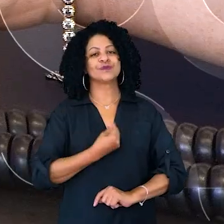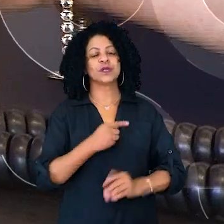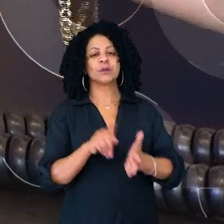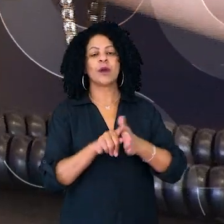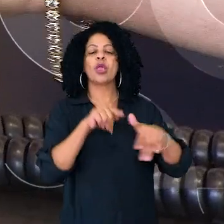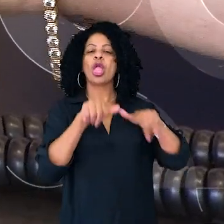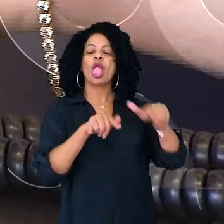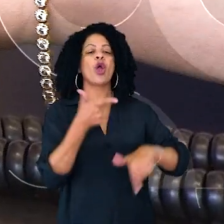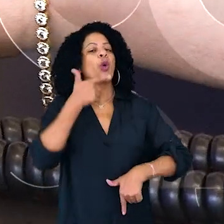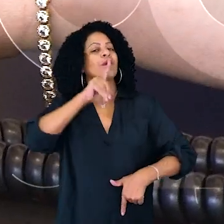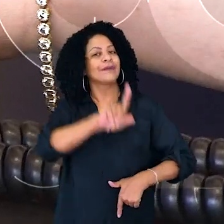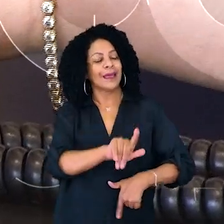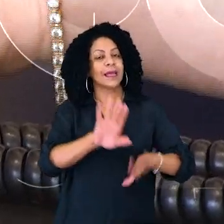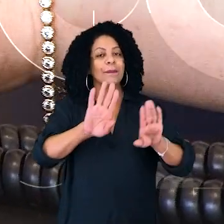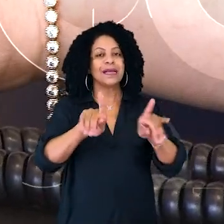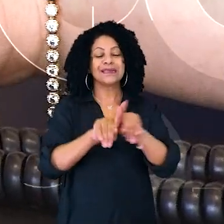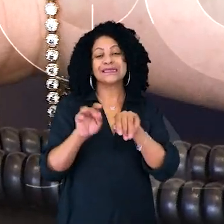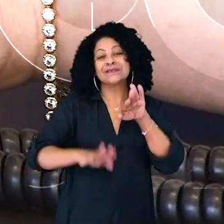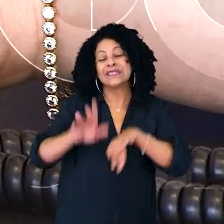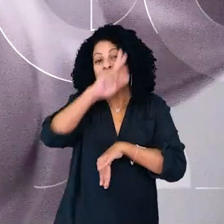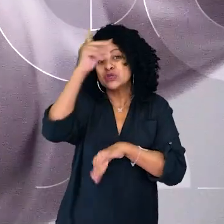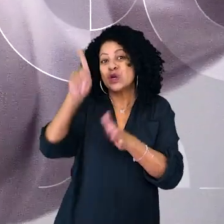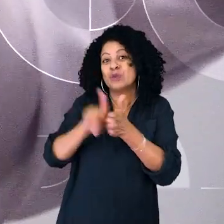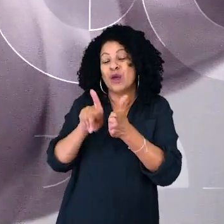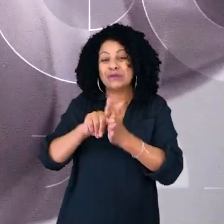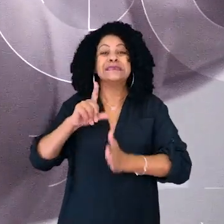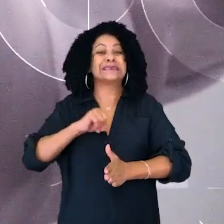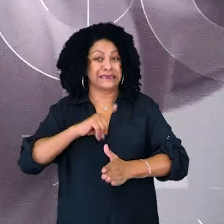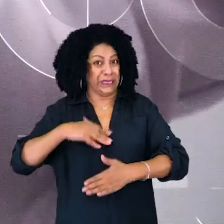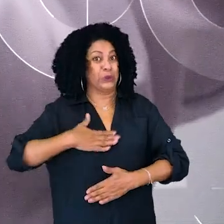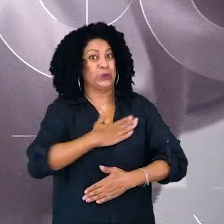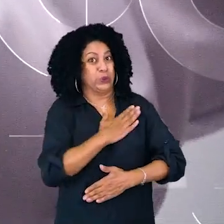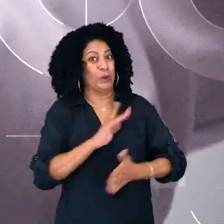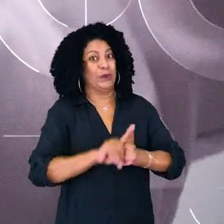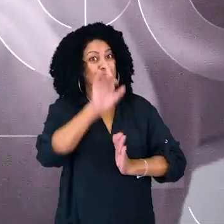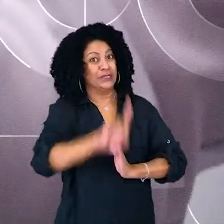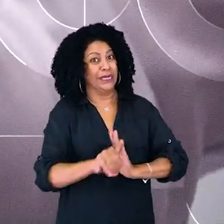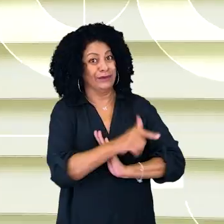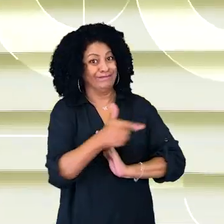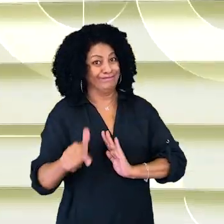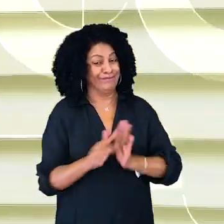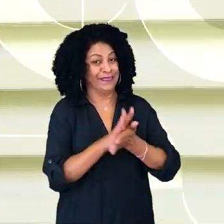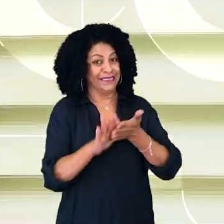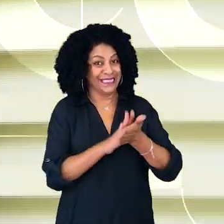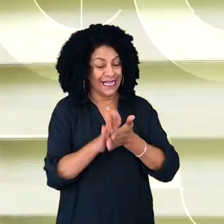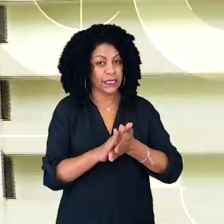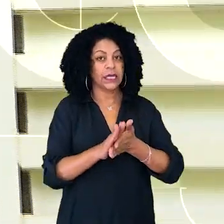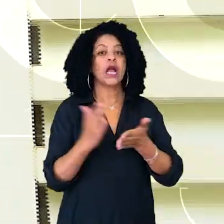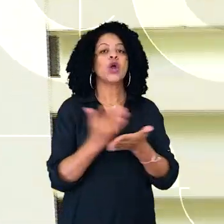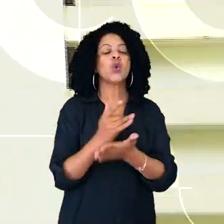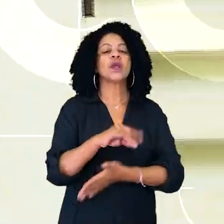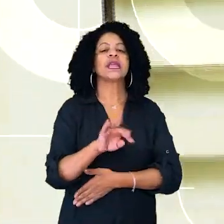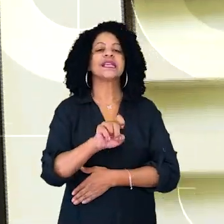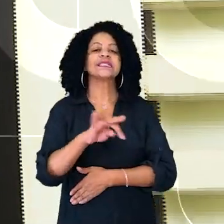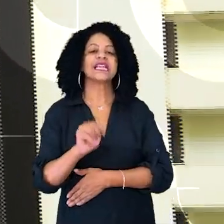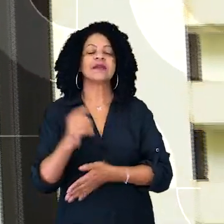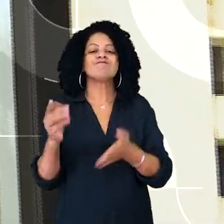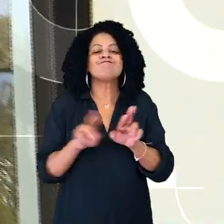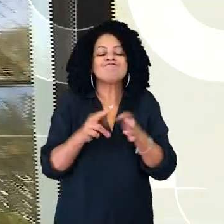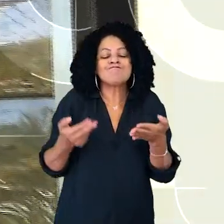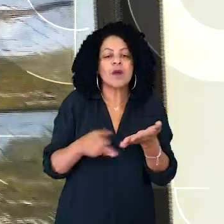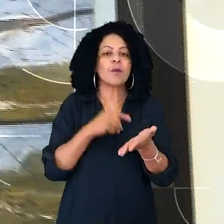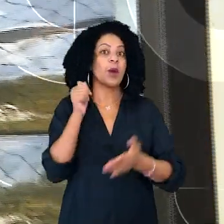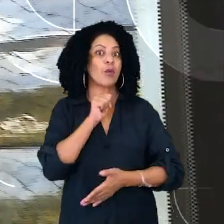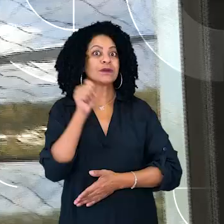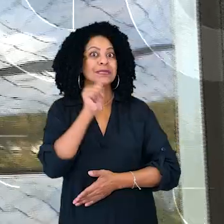E quem finalmente consegue um lugar no mercado de trabalho ainda está sujeito à violação de direitos. Esta edição do Revista TST vai mostrar um caso